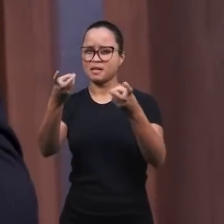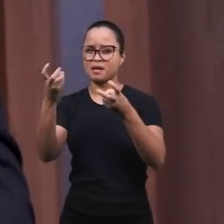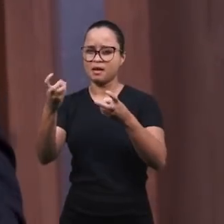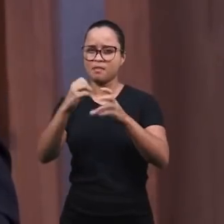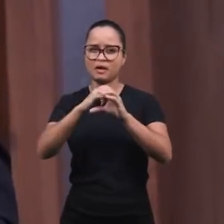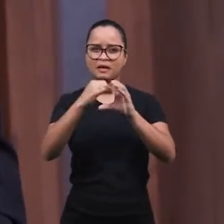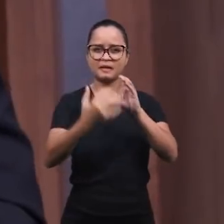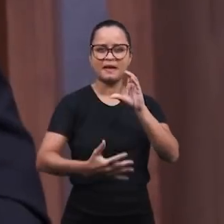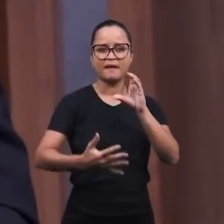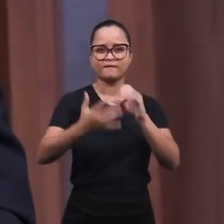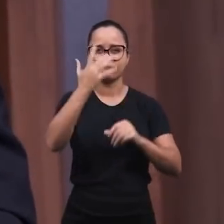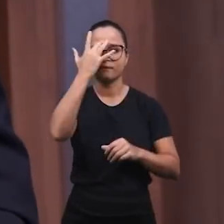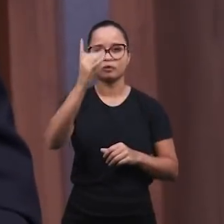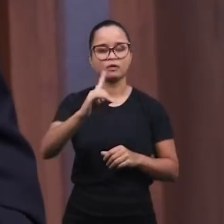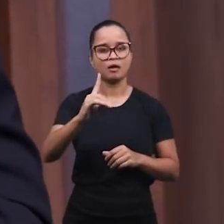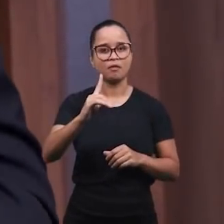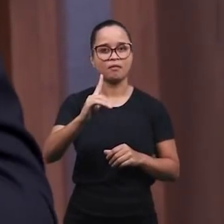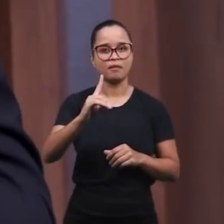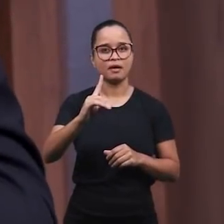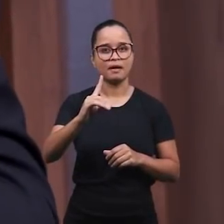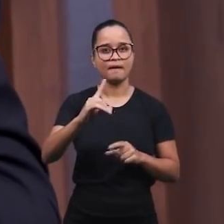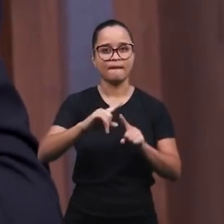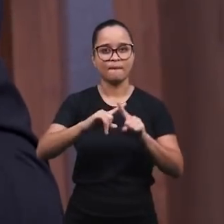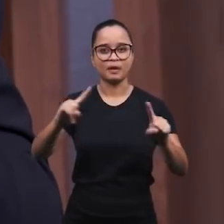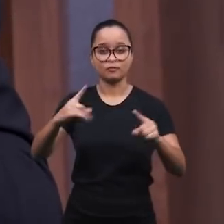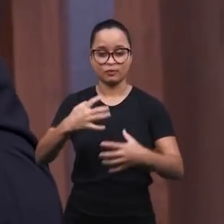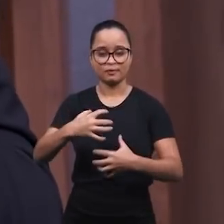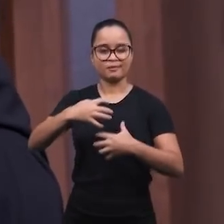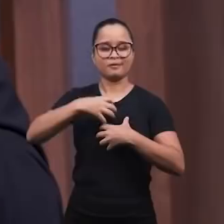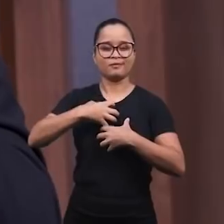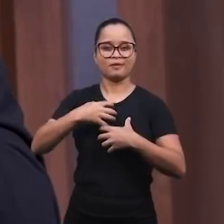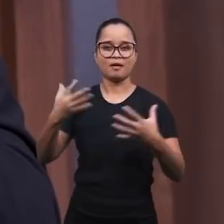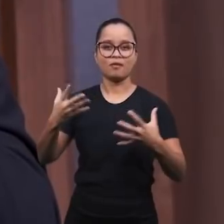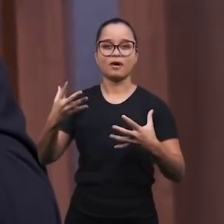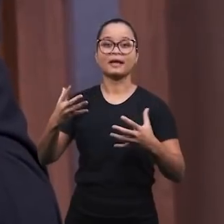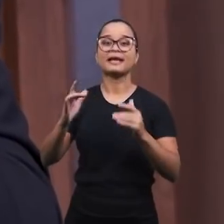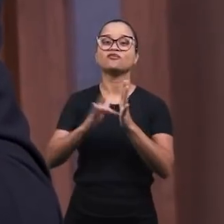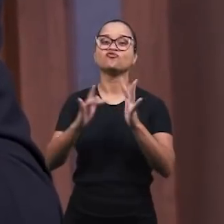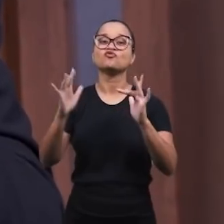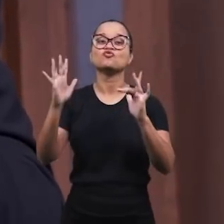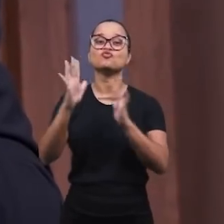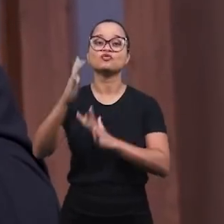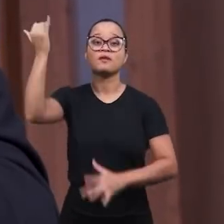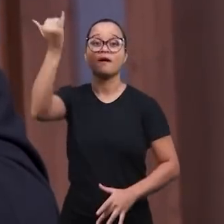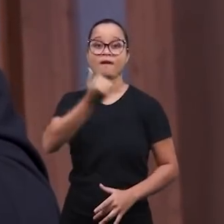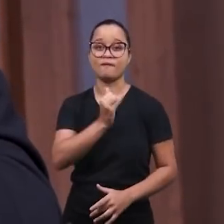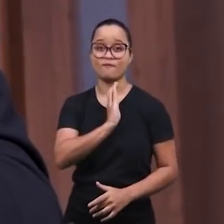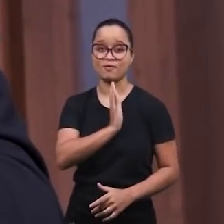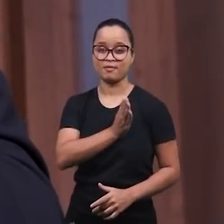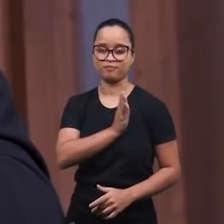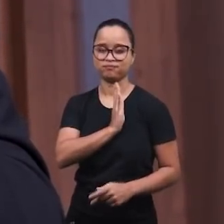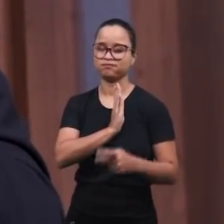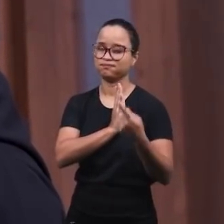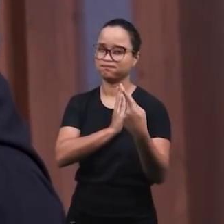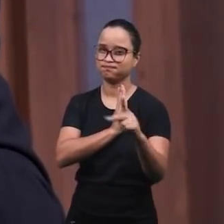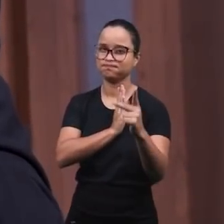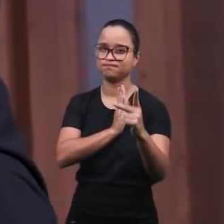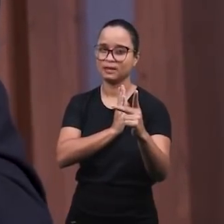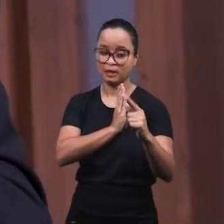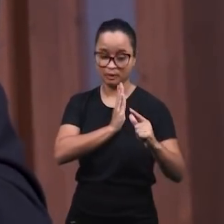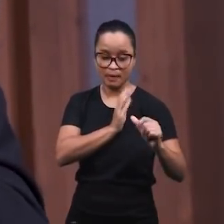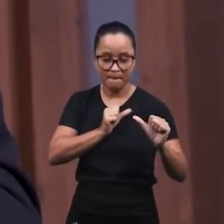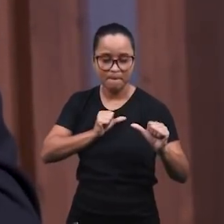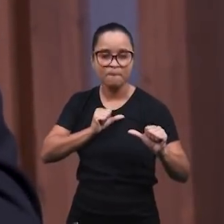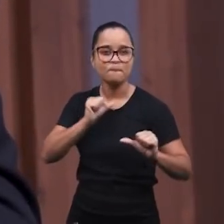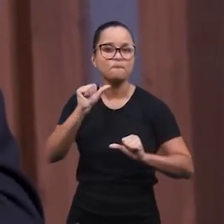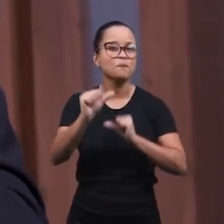identificado pelas suas características. A voz é a voz do Senhor Jesus. E a voz de Jesus, ela